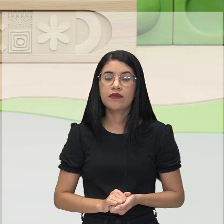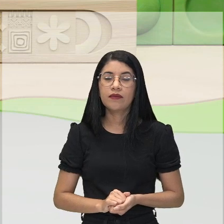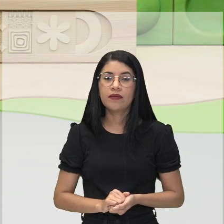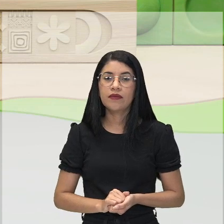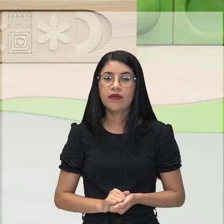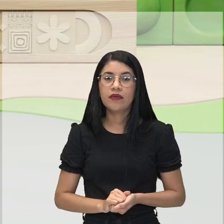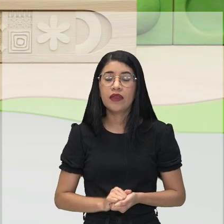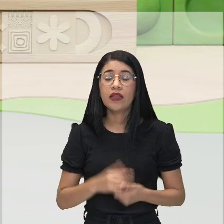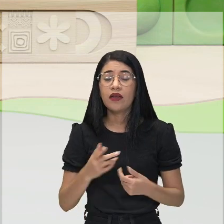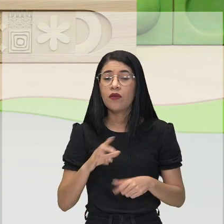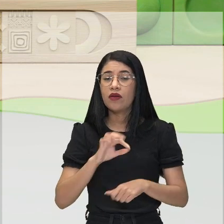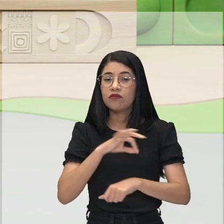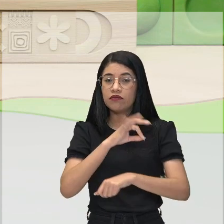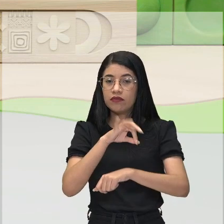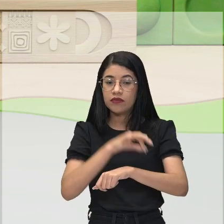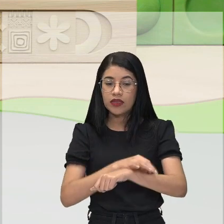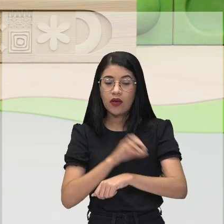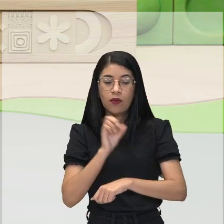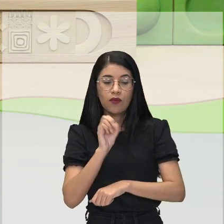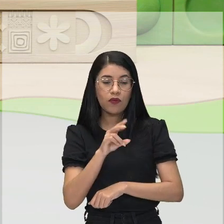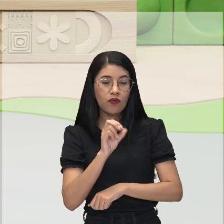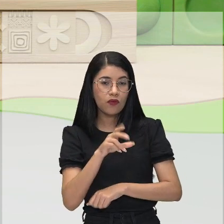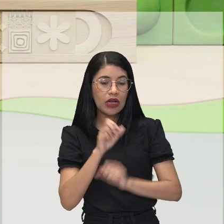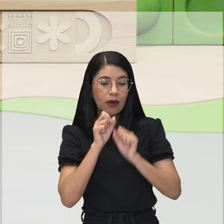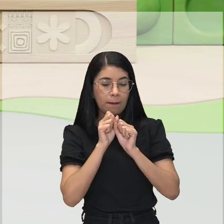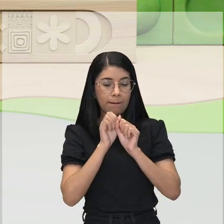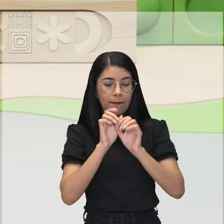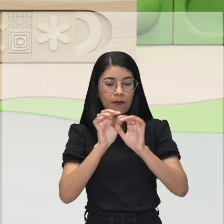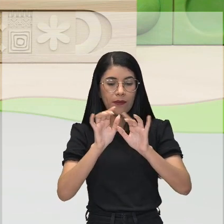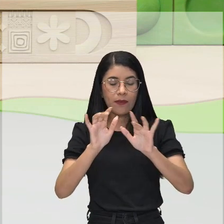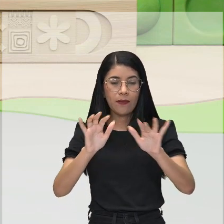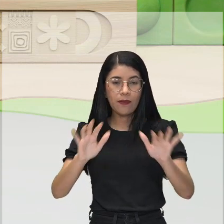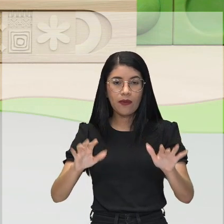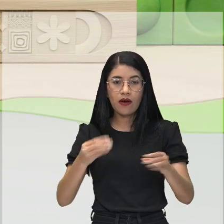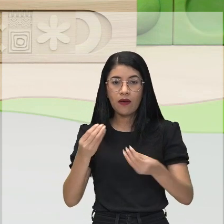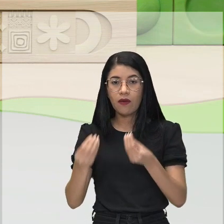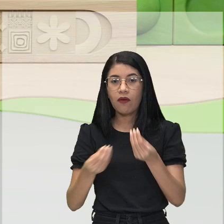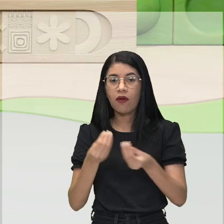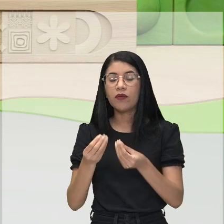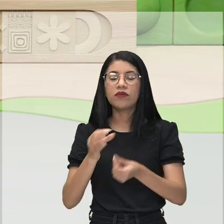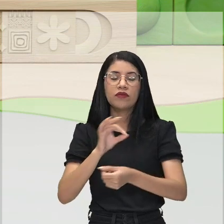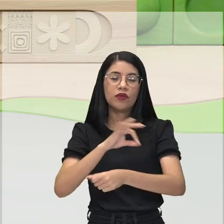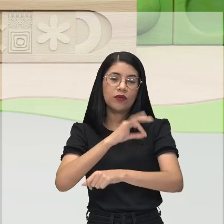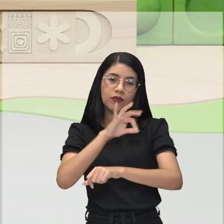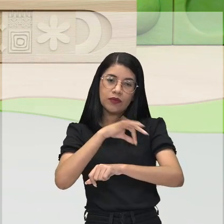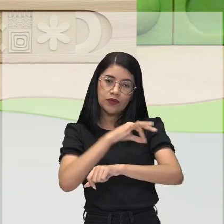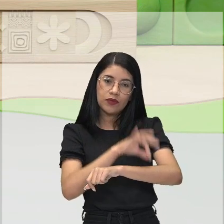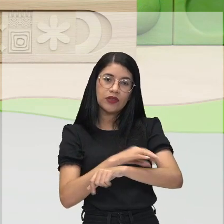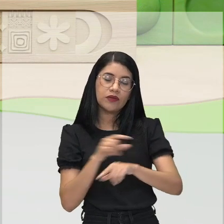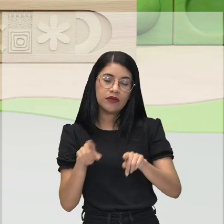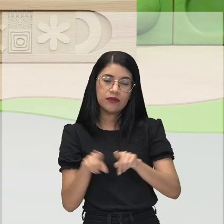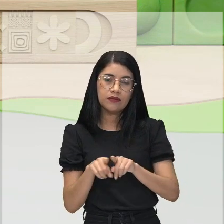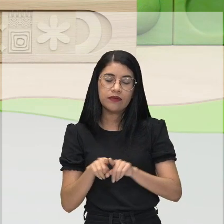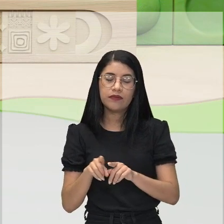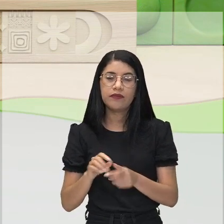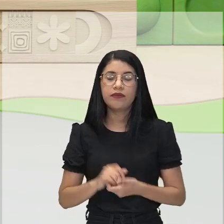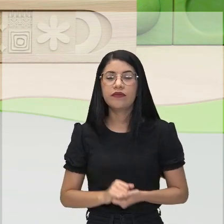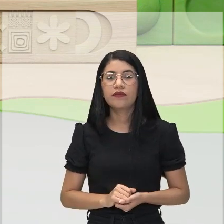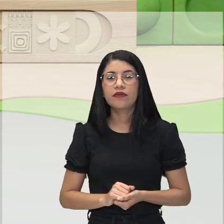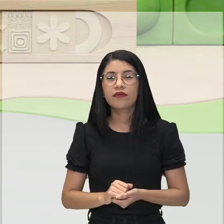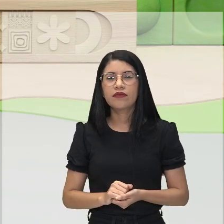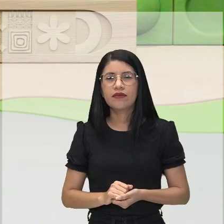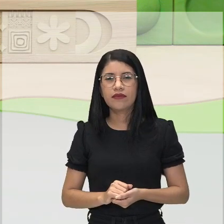ser arbovírus, é um vírus que é transmitido pelo mosquito, né? E aí nós